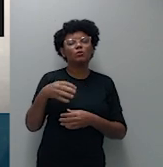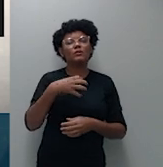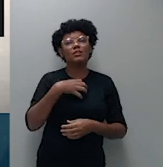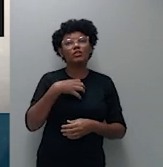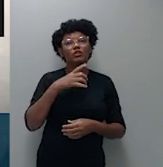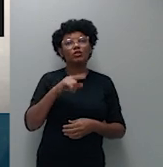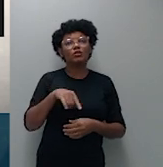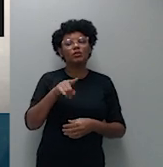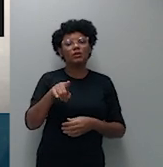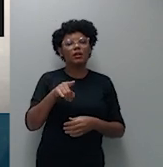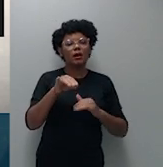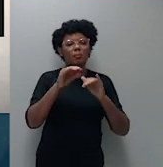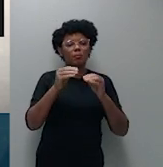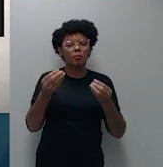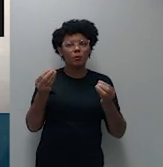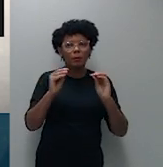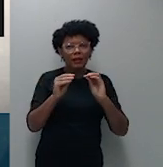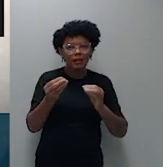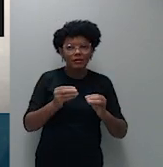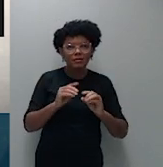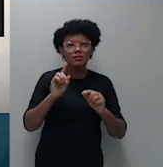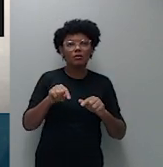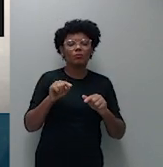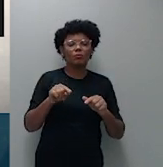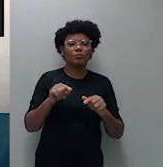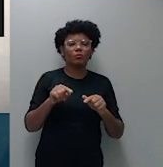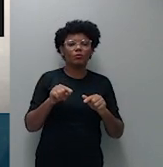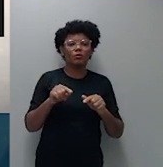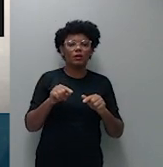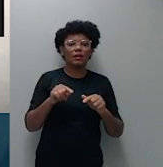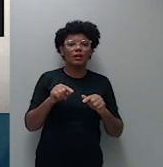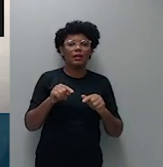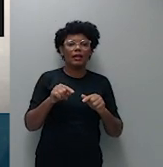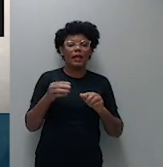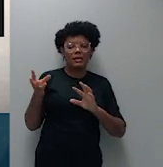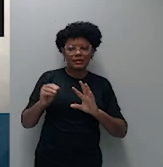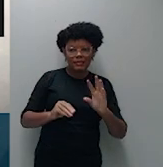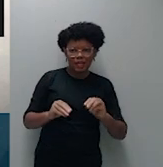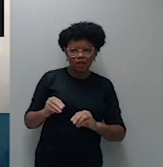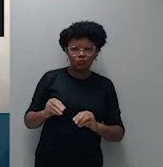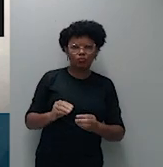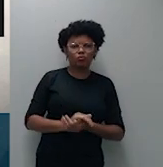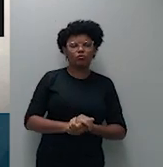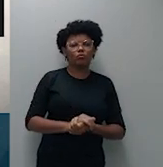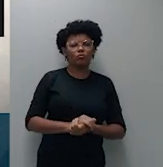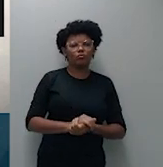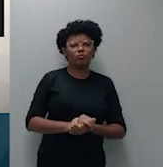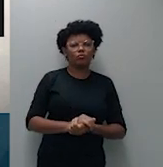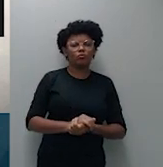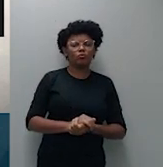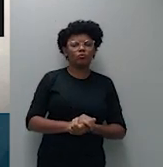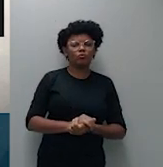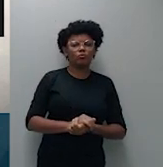publicação configuraria assédio é mais spettaria configura assédio